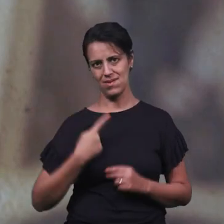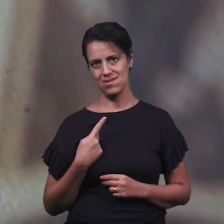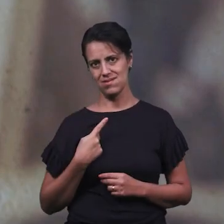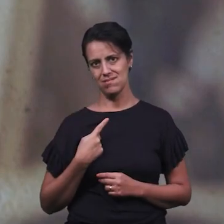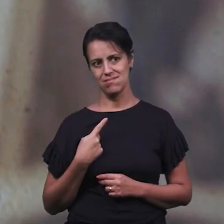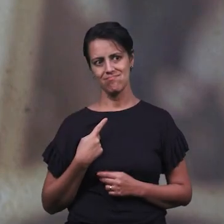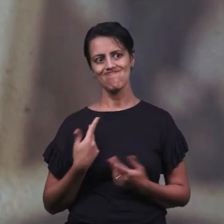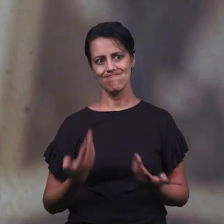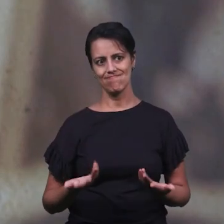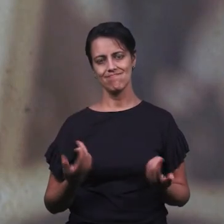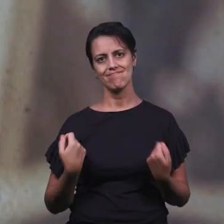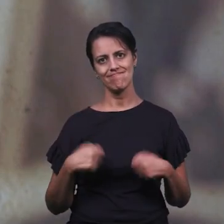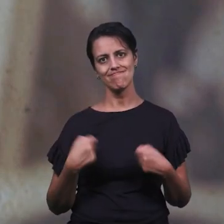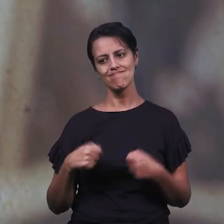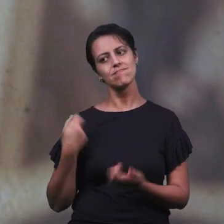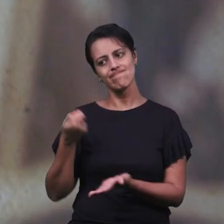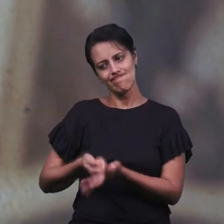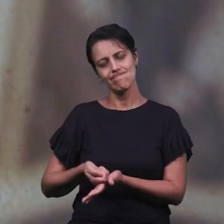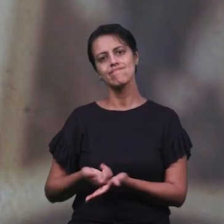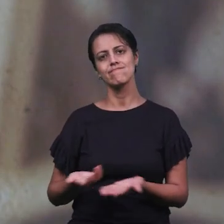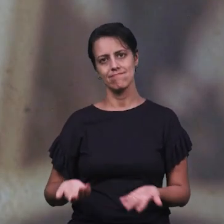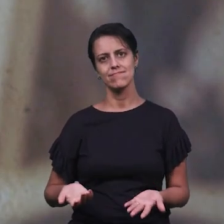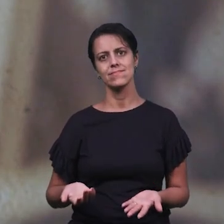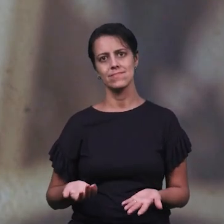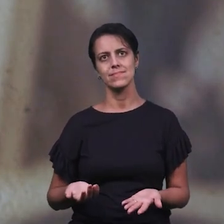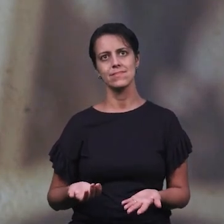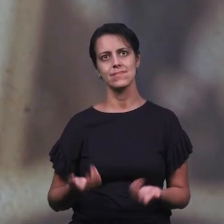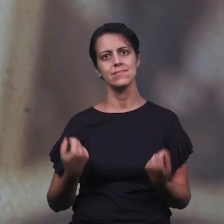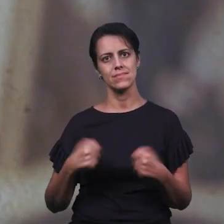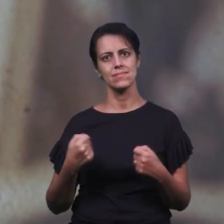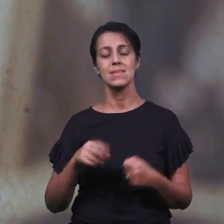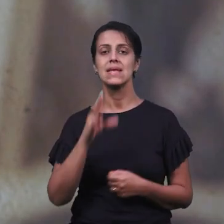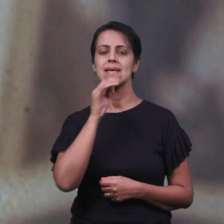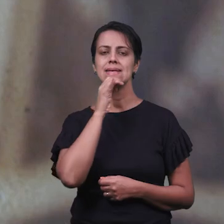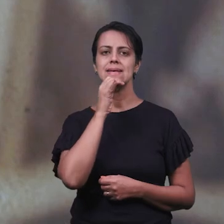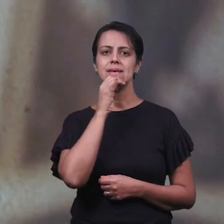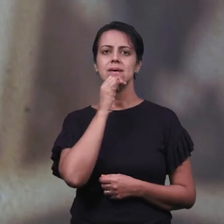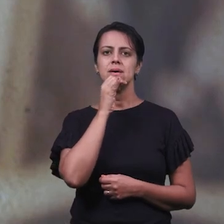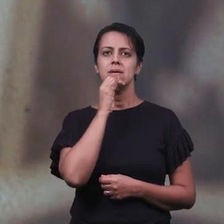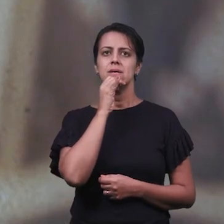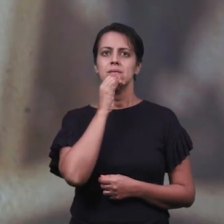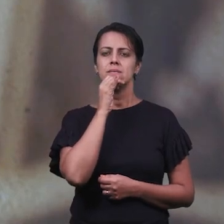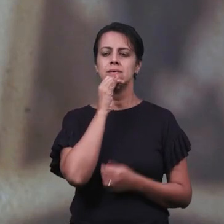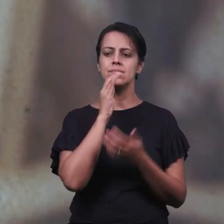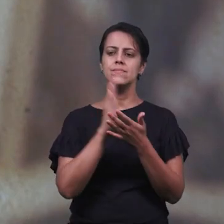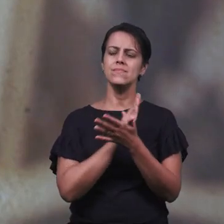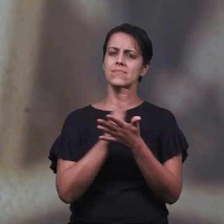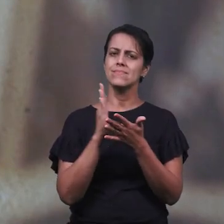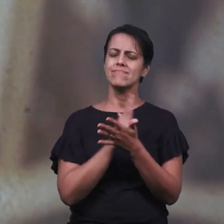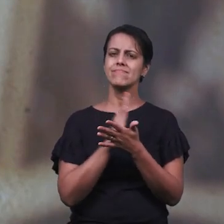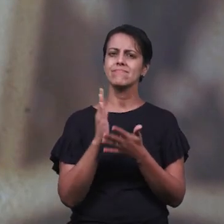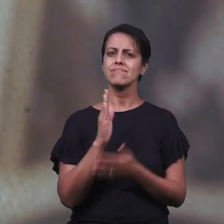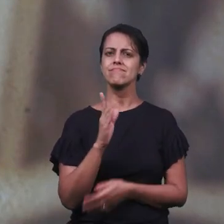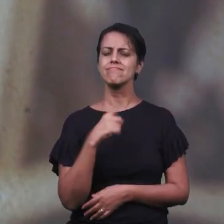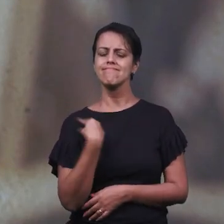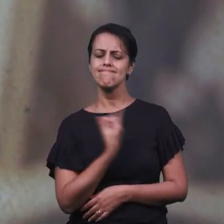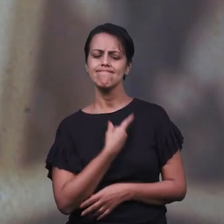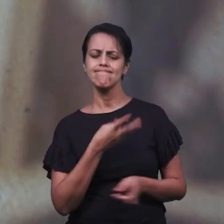direito fundamental, você não tem como fazer Exatamente. Isso, entendeu? Vamos pegar aqui um exemplo. Às vezes nós ouvimos